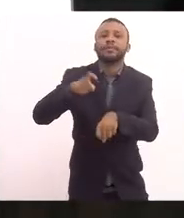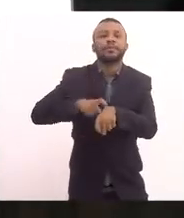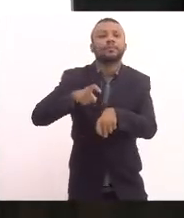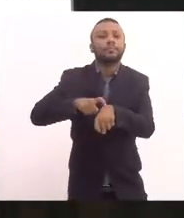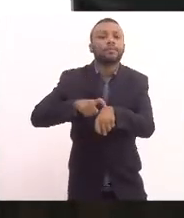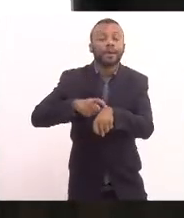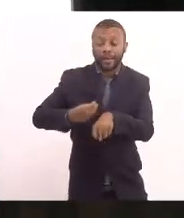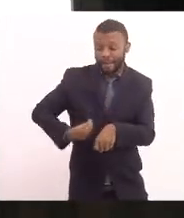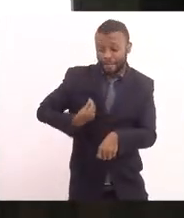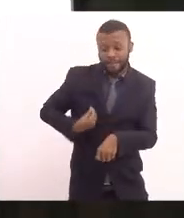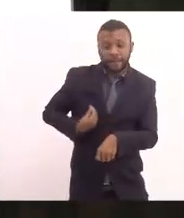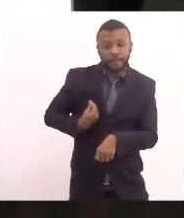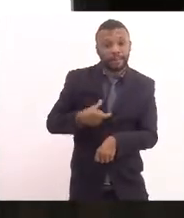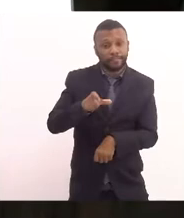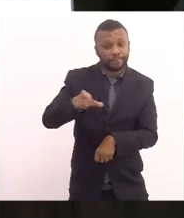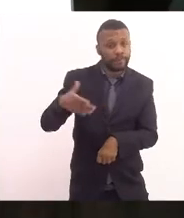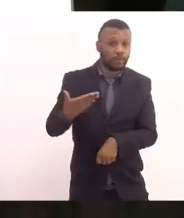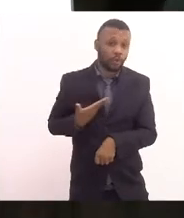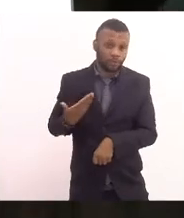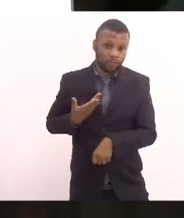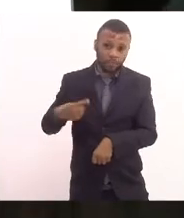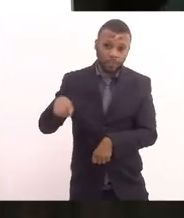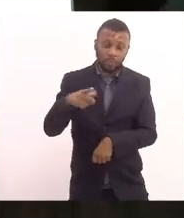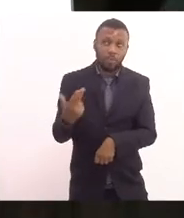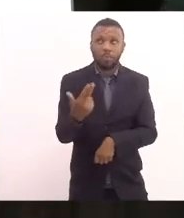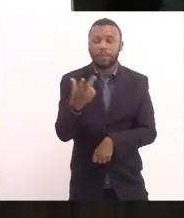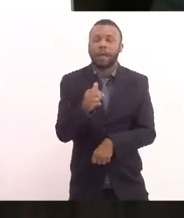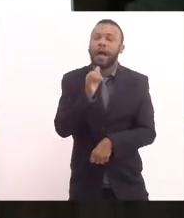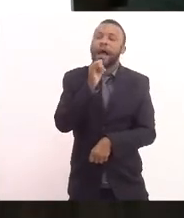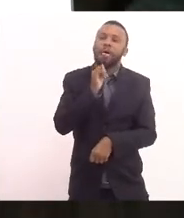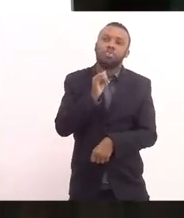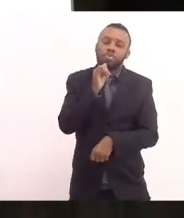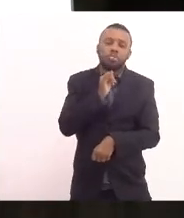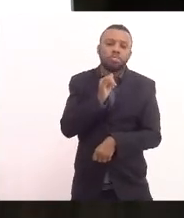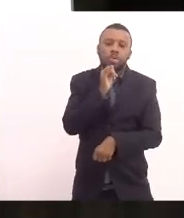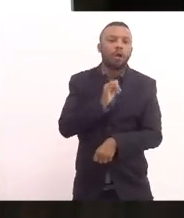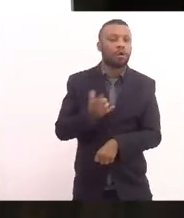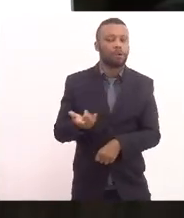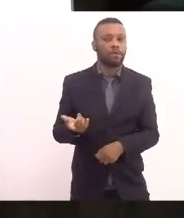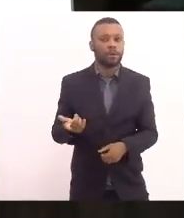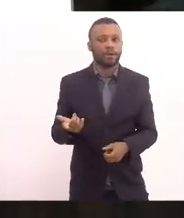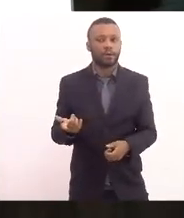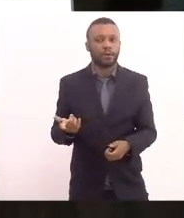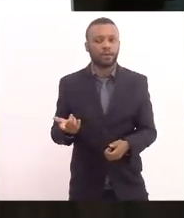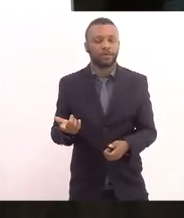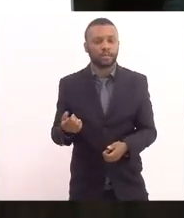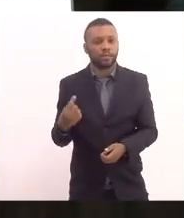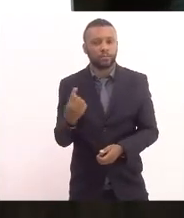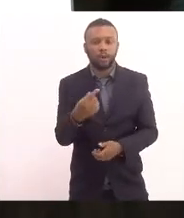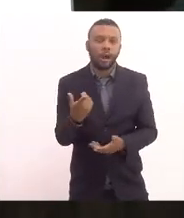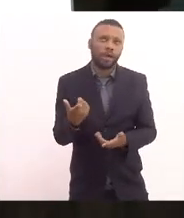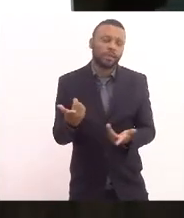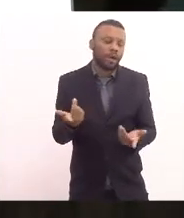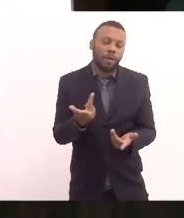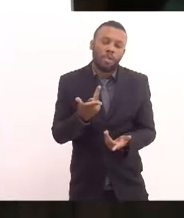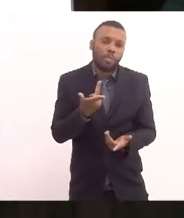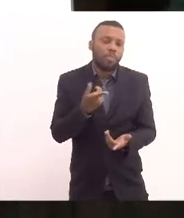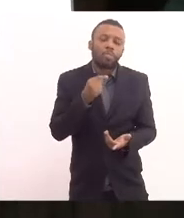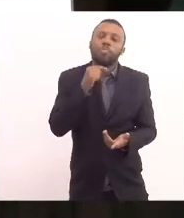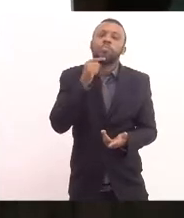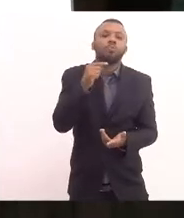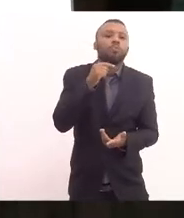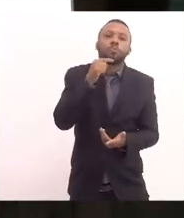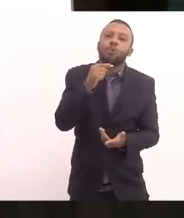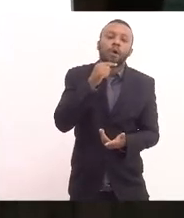foram... Não pode ter sido em vão, né? A gente não gostaria, nós não gostaríamos